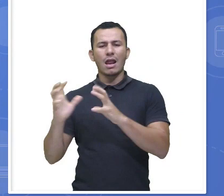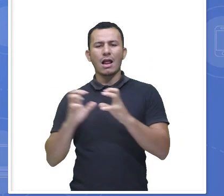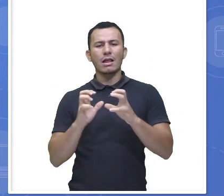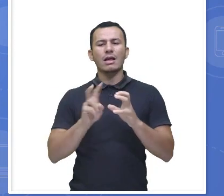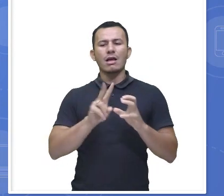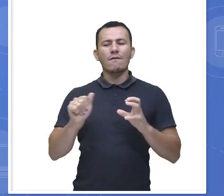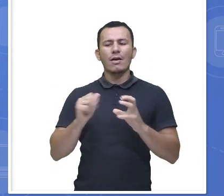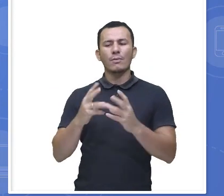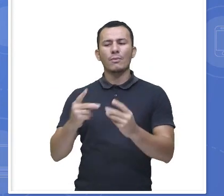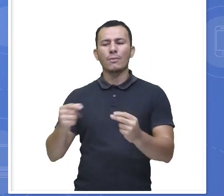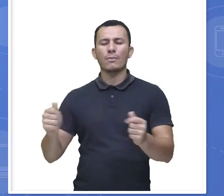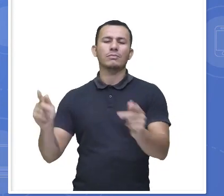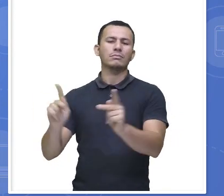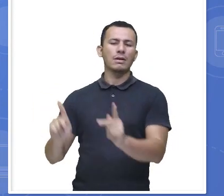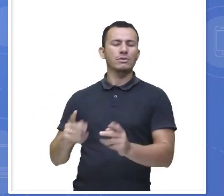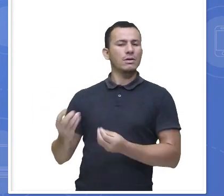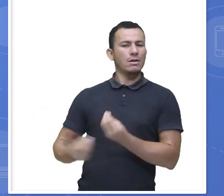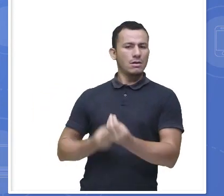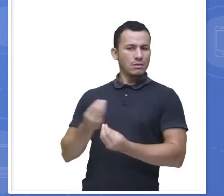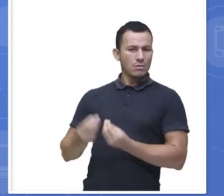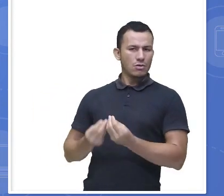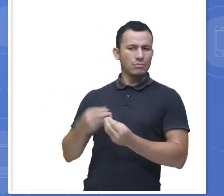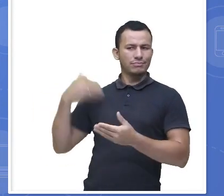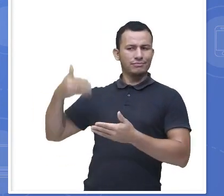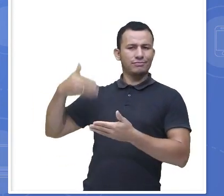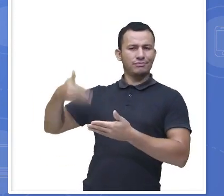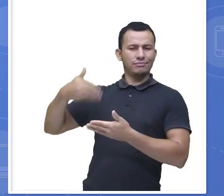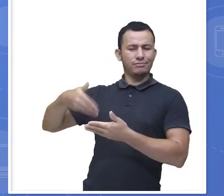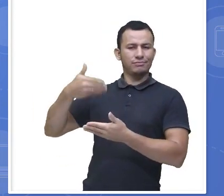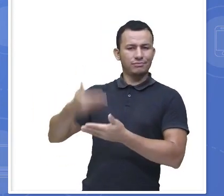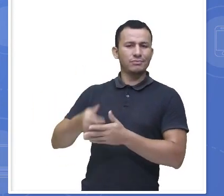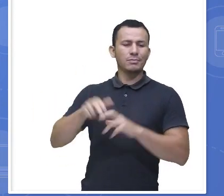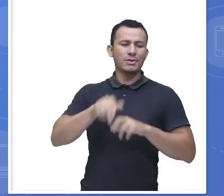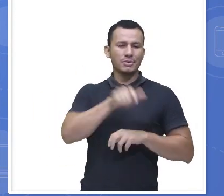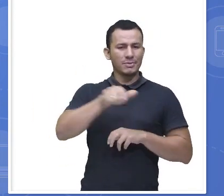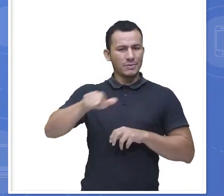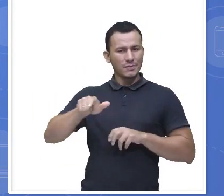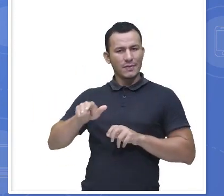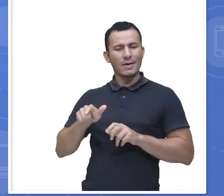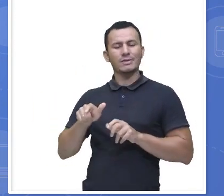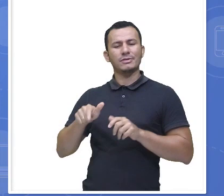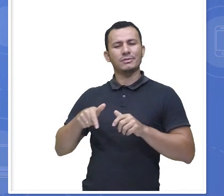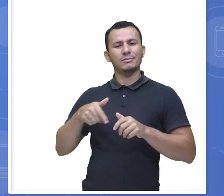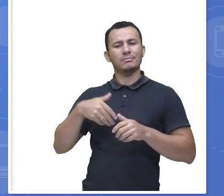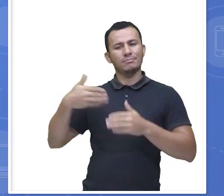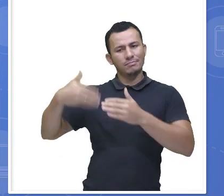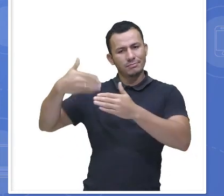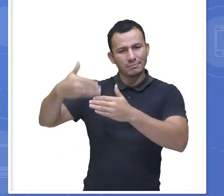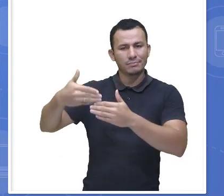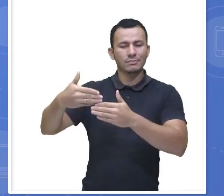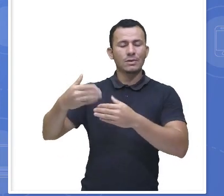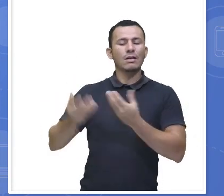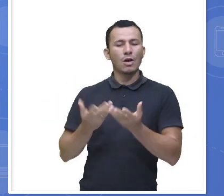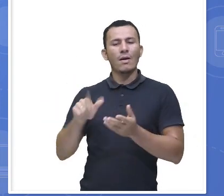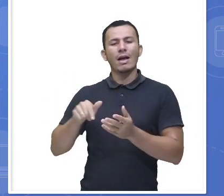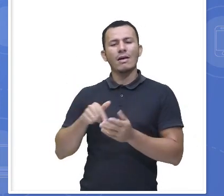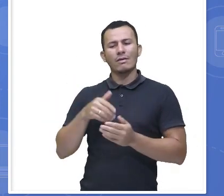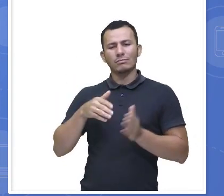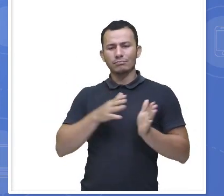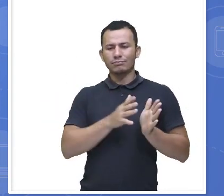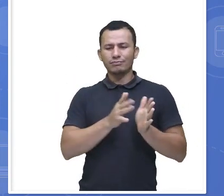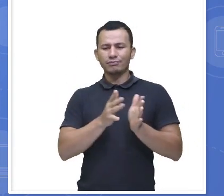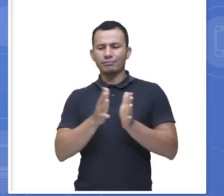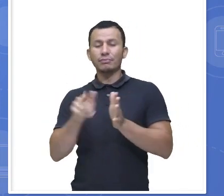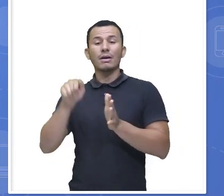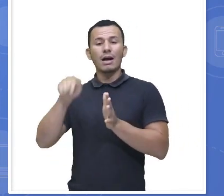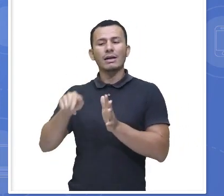foi desenvolvido e que foi produzido pelas ações dos personagens no decorrer da história. Então, o desfecho, né,